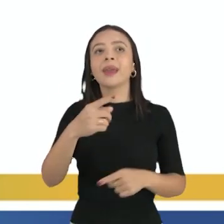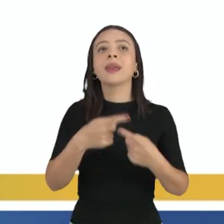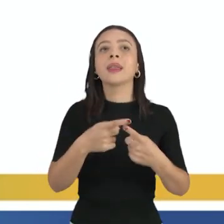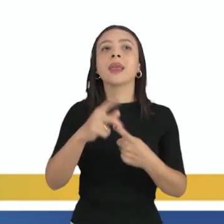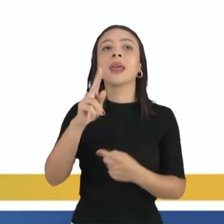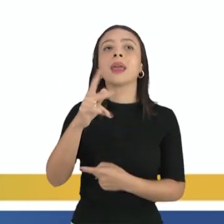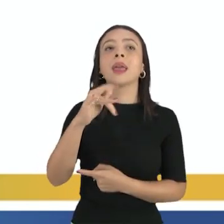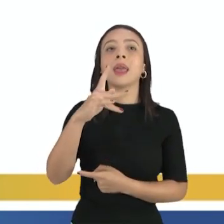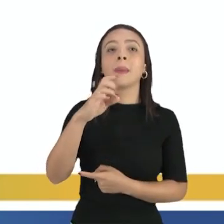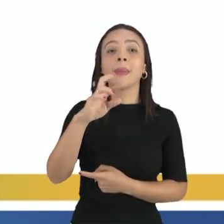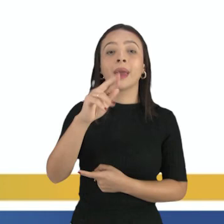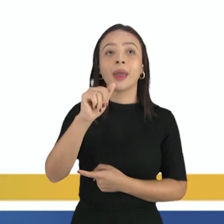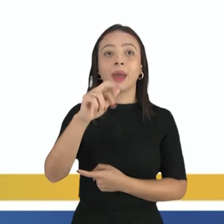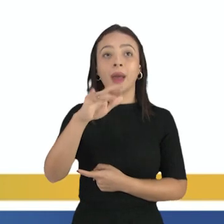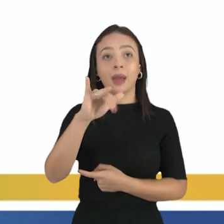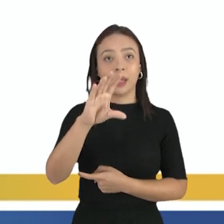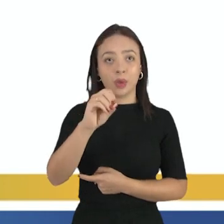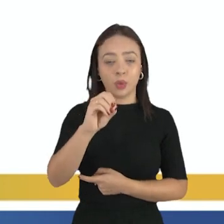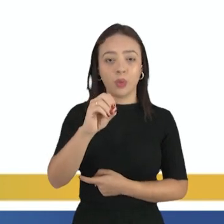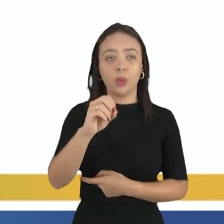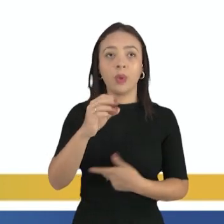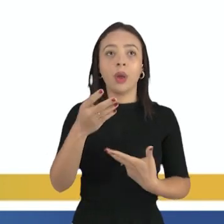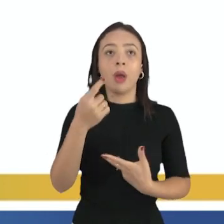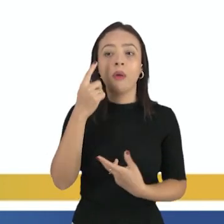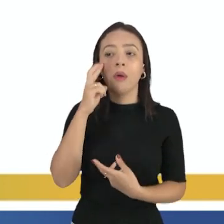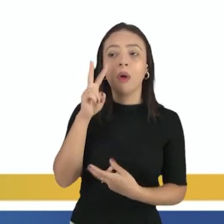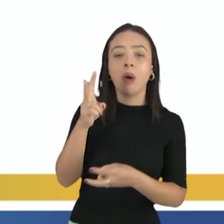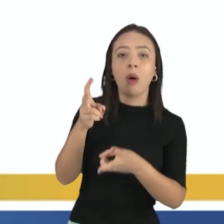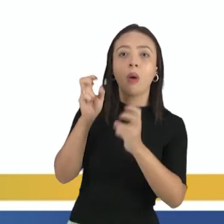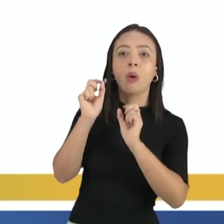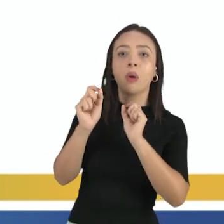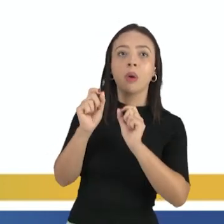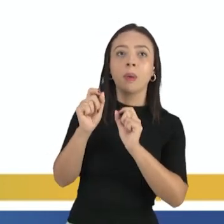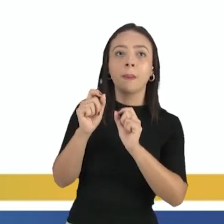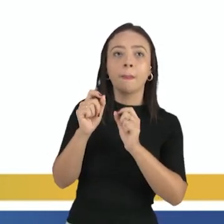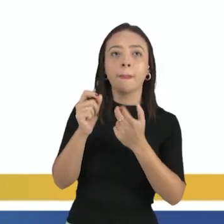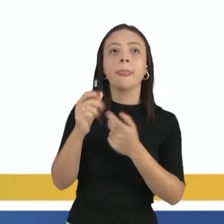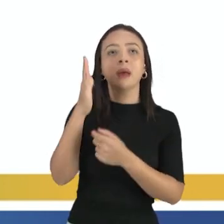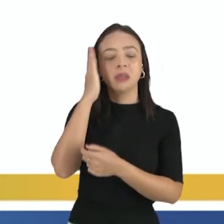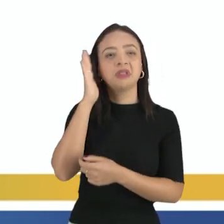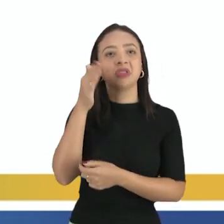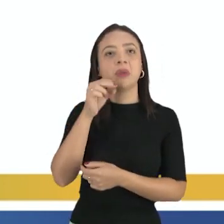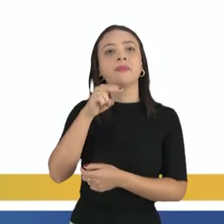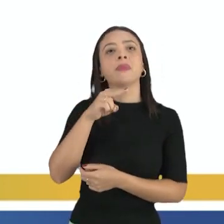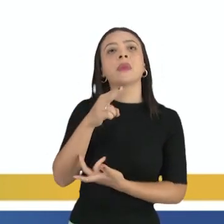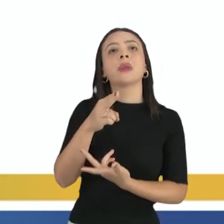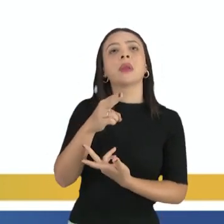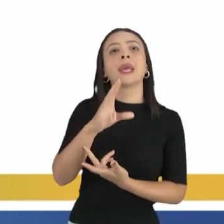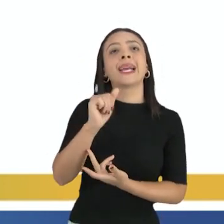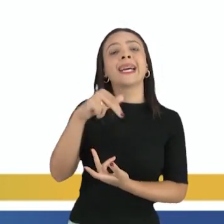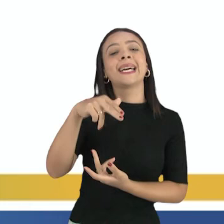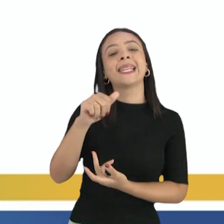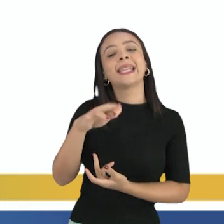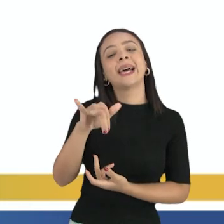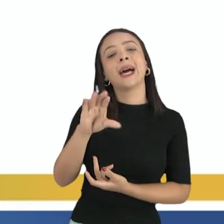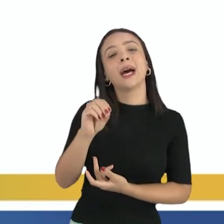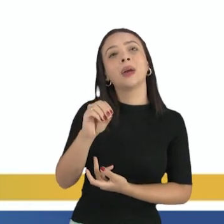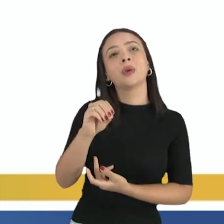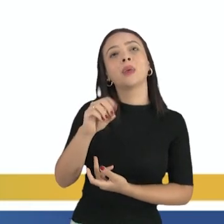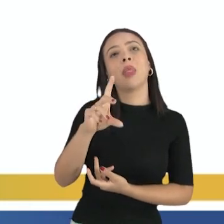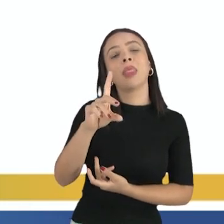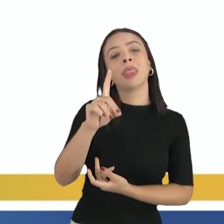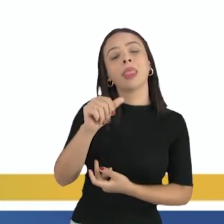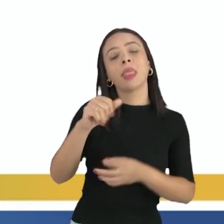a letra D. Aí você vai olhar, não, a hiperárido eu sei, canário da terra também